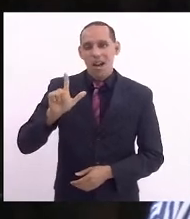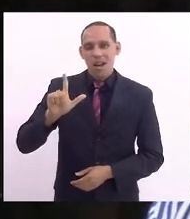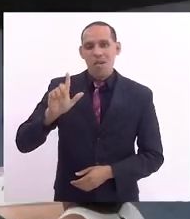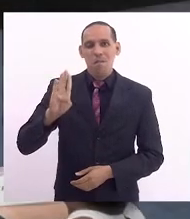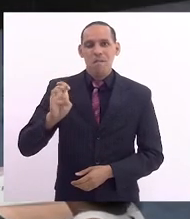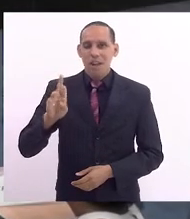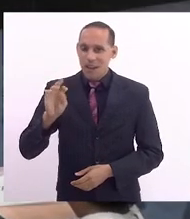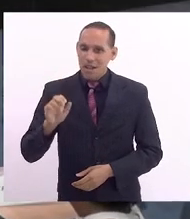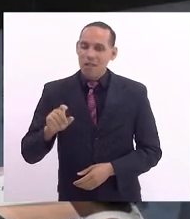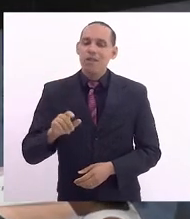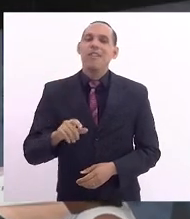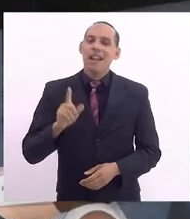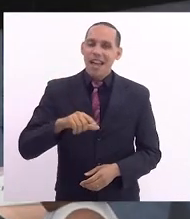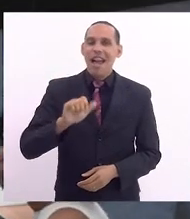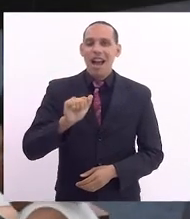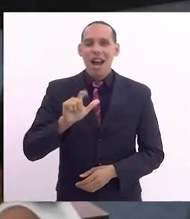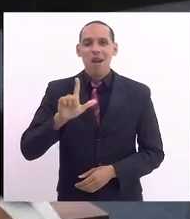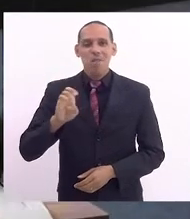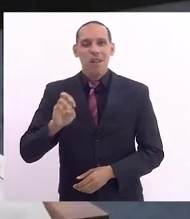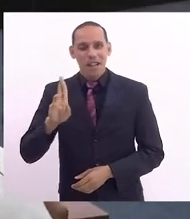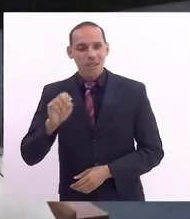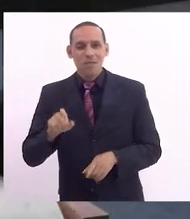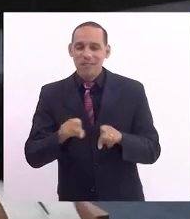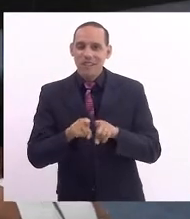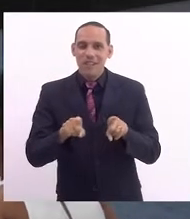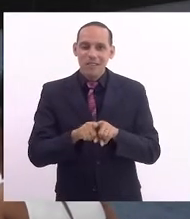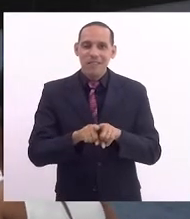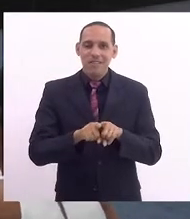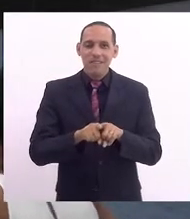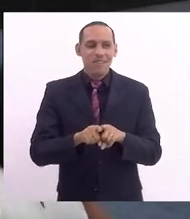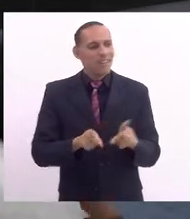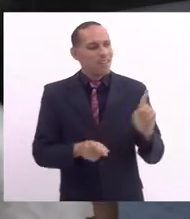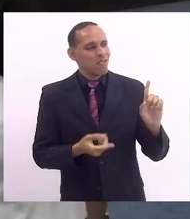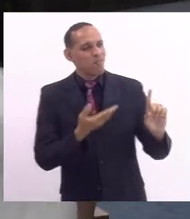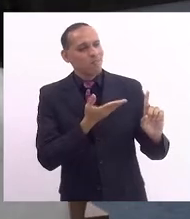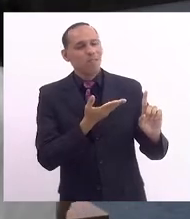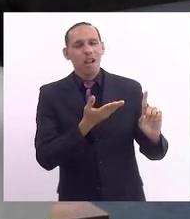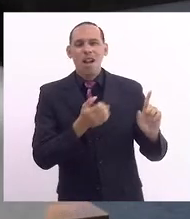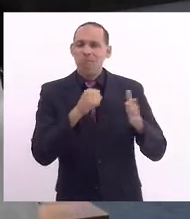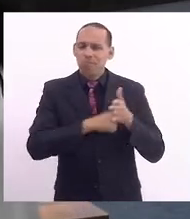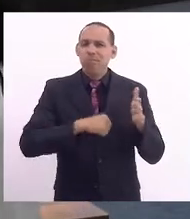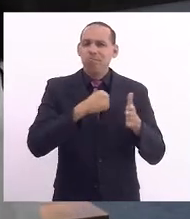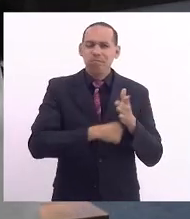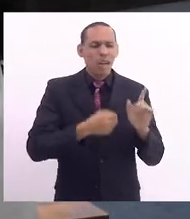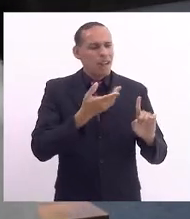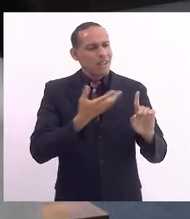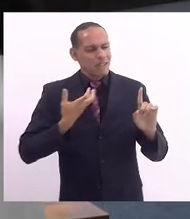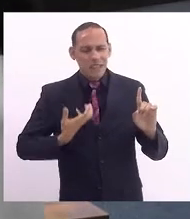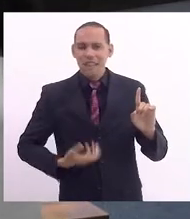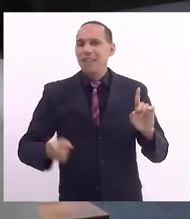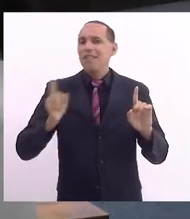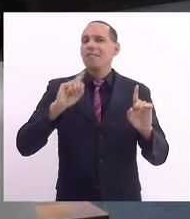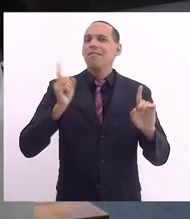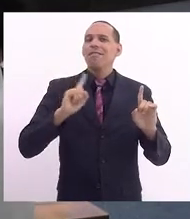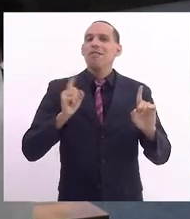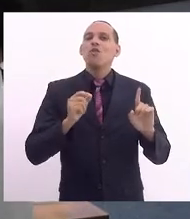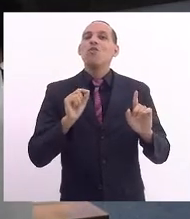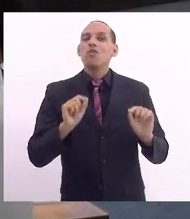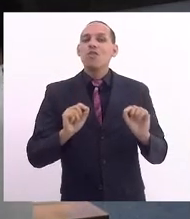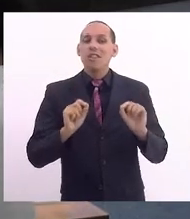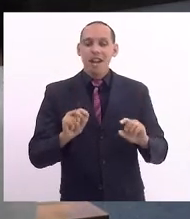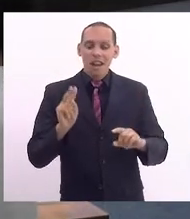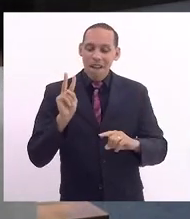seu Alberto, pai do Alberto Júnior, um grande lutador. Esse homem preto foi incansável na defesa do filho